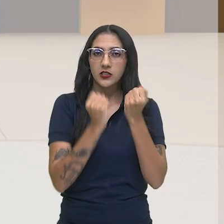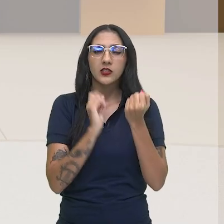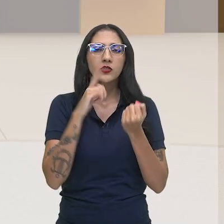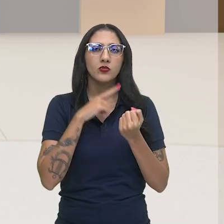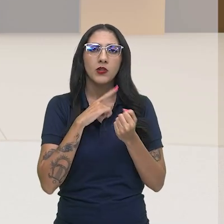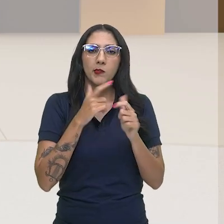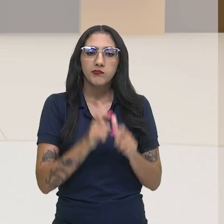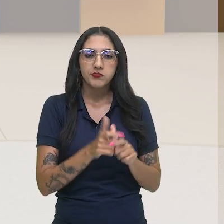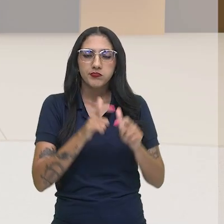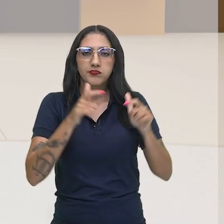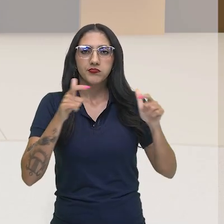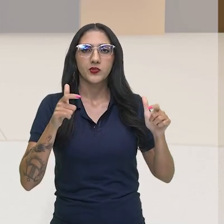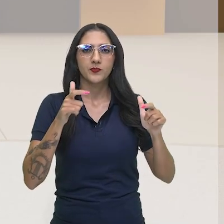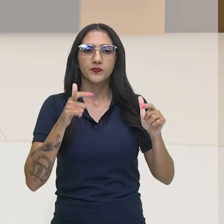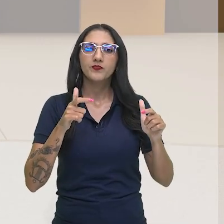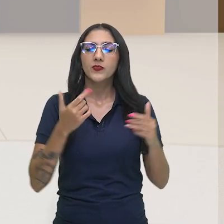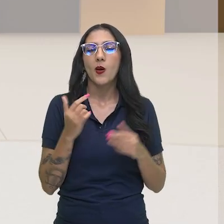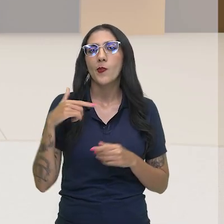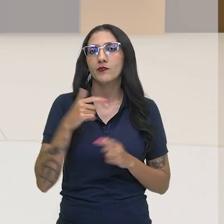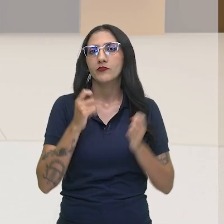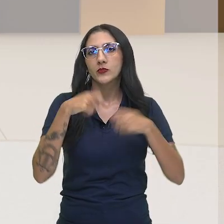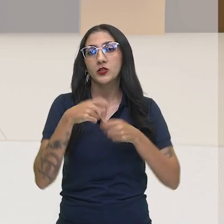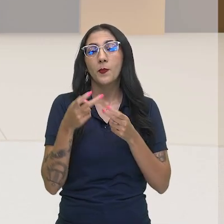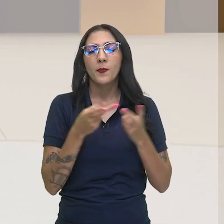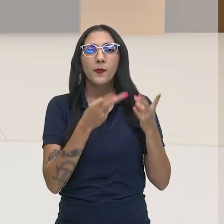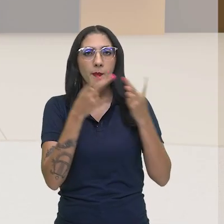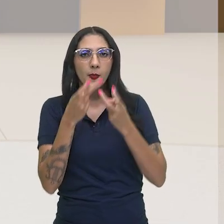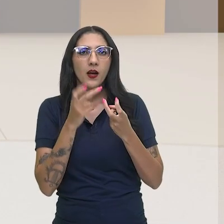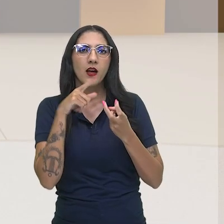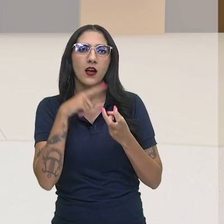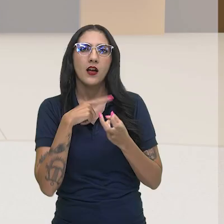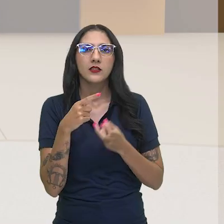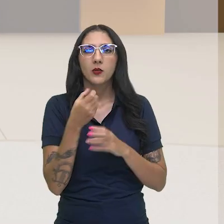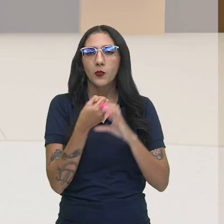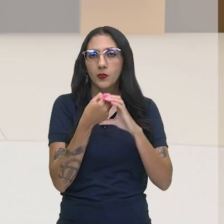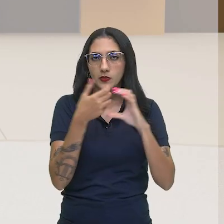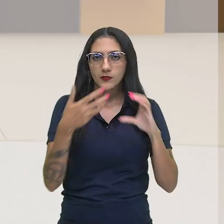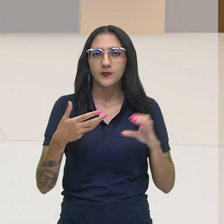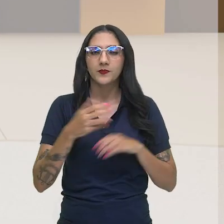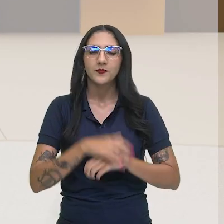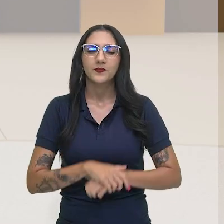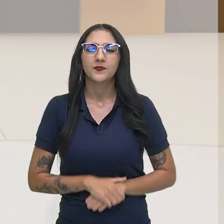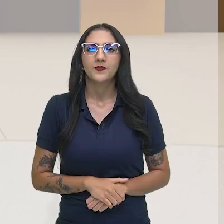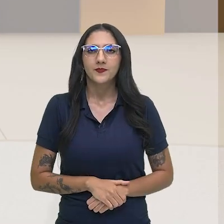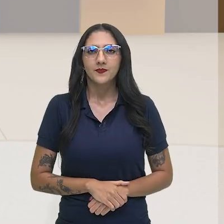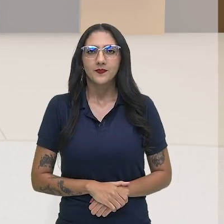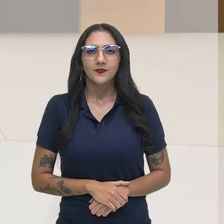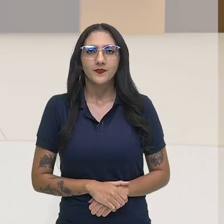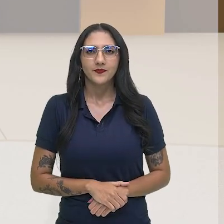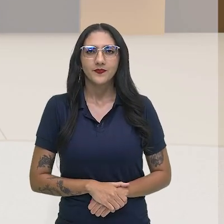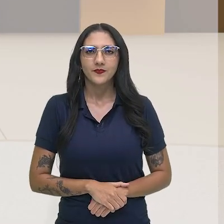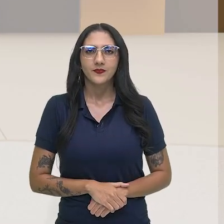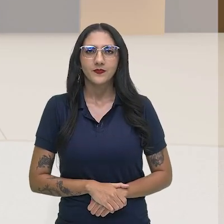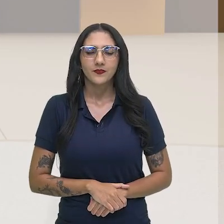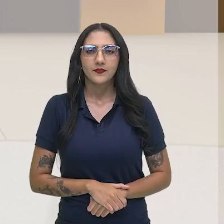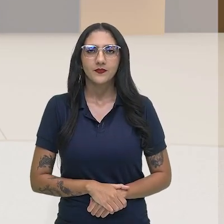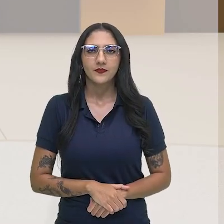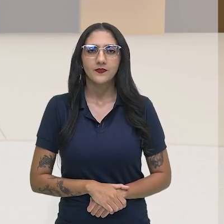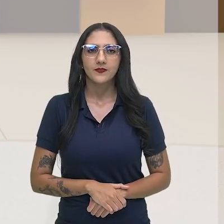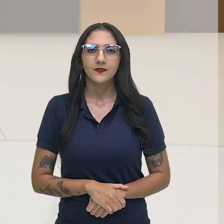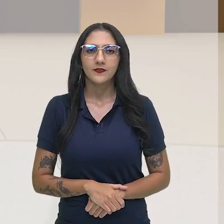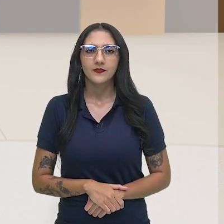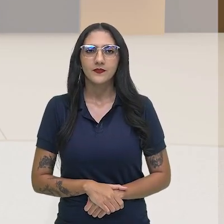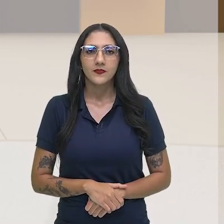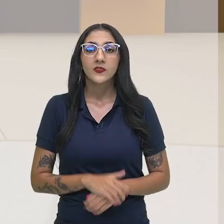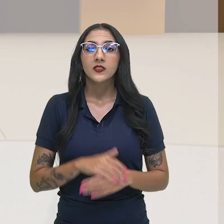aí a gente consegue perceber através da fórmula que a gente aplicou ali da taxa de variação. Muito bem. Então,